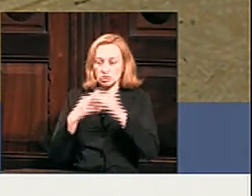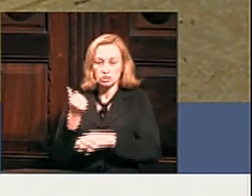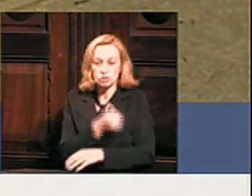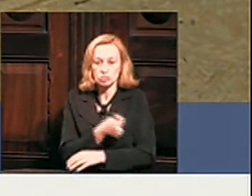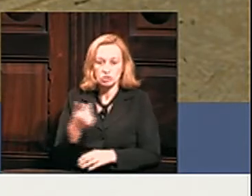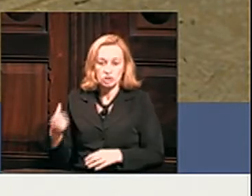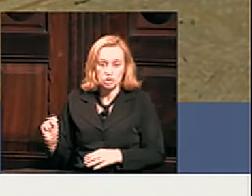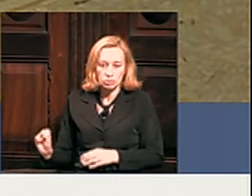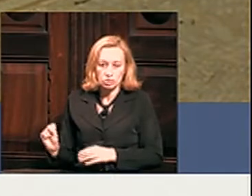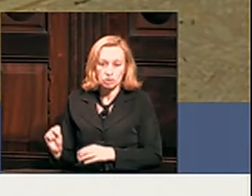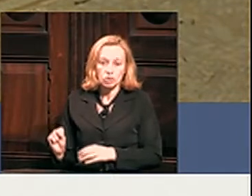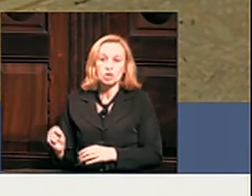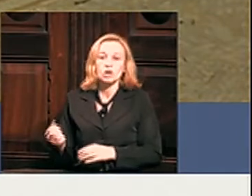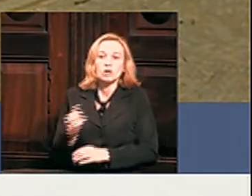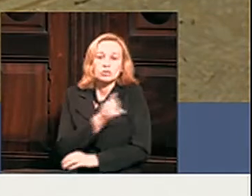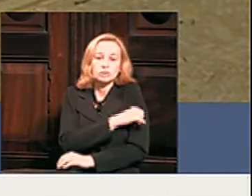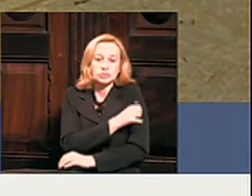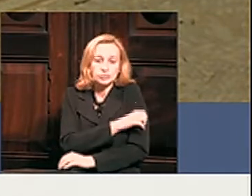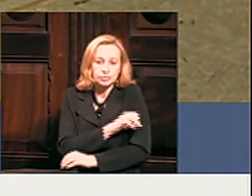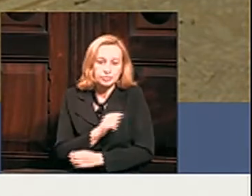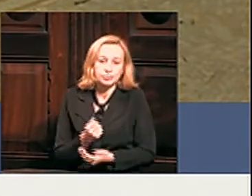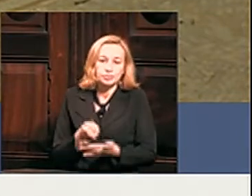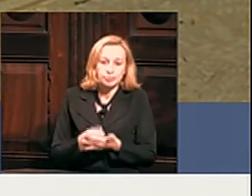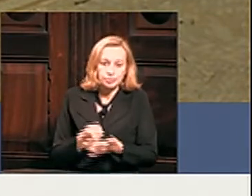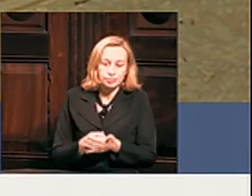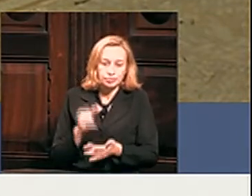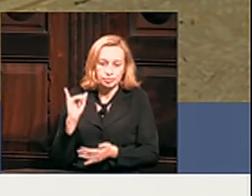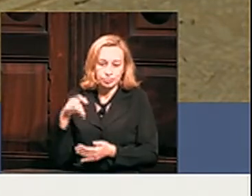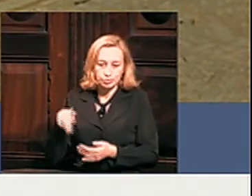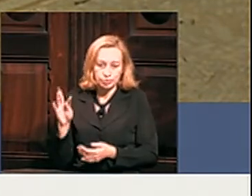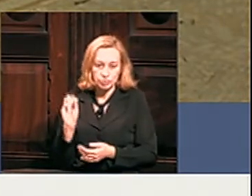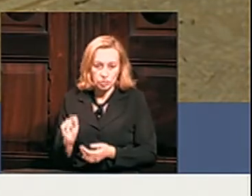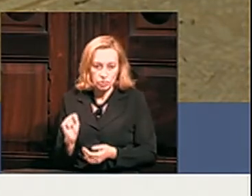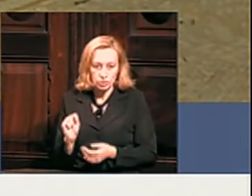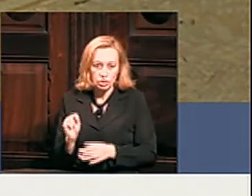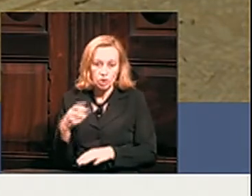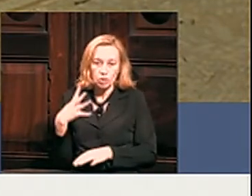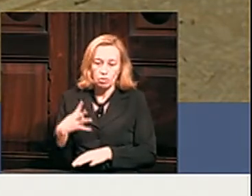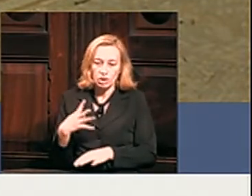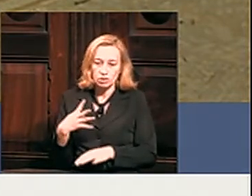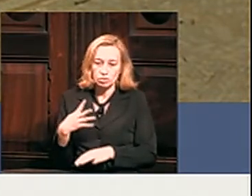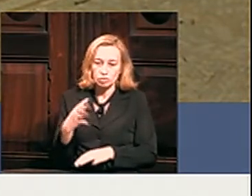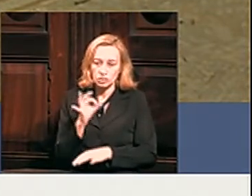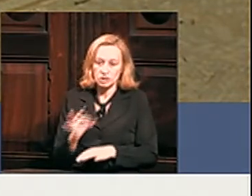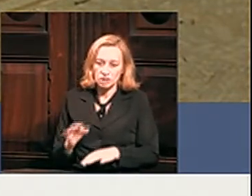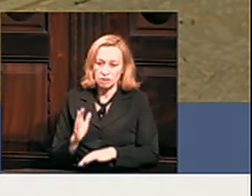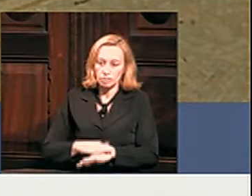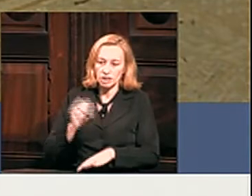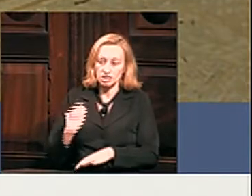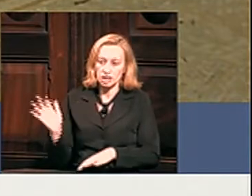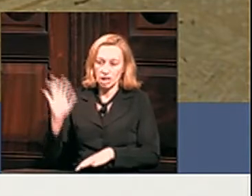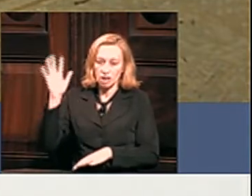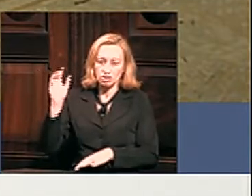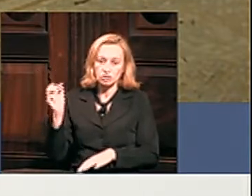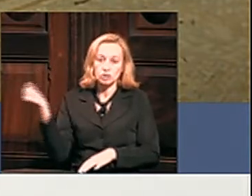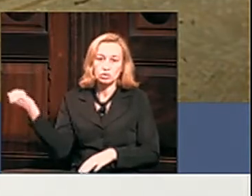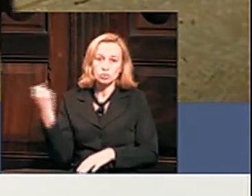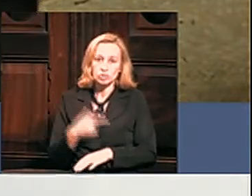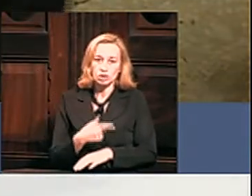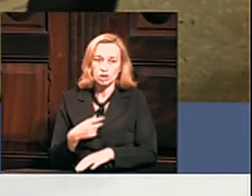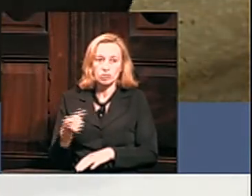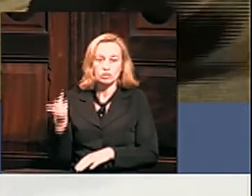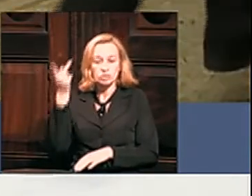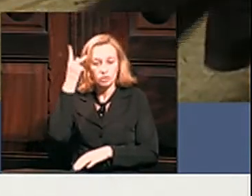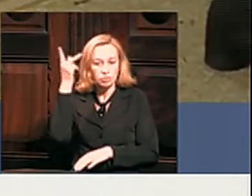de Janeiro cobra um imposto ICMS no óleo diesel 4% mais caro do que o estado de São Paulo e também o